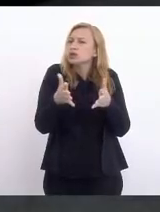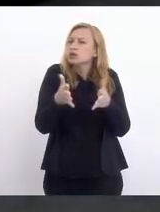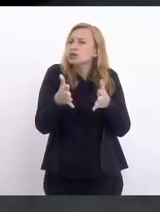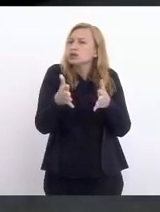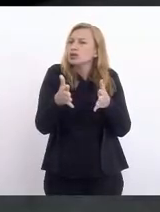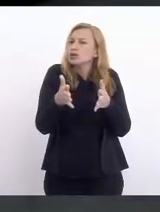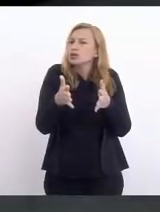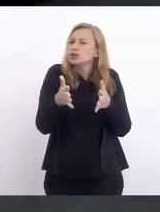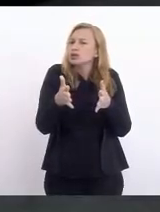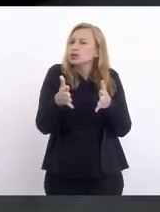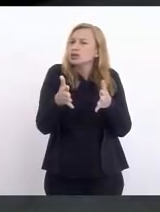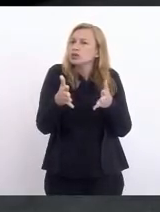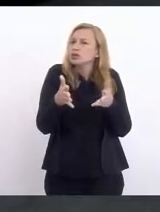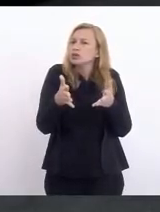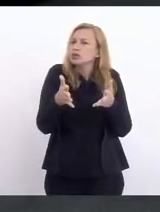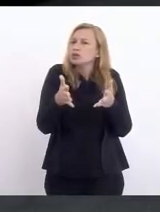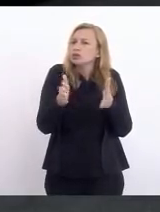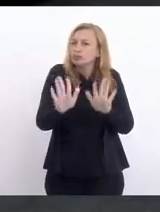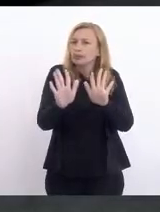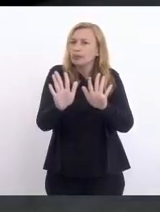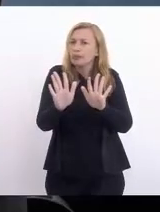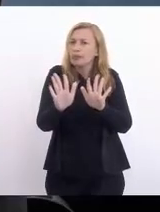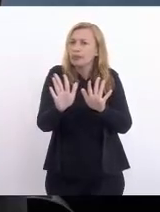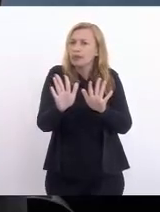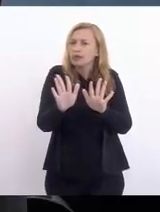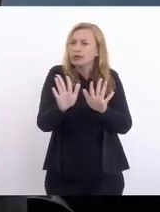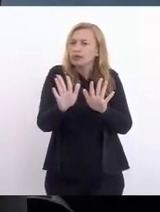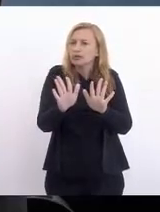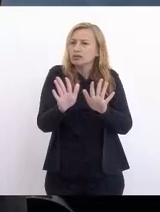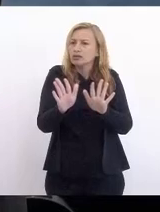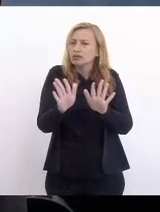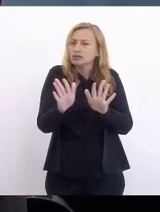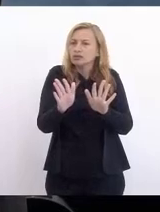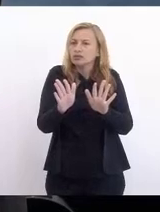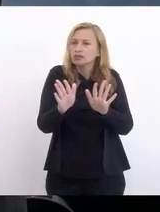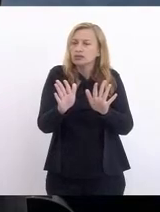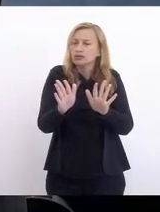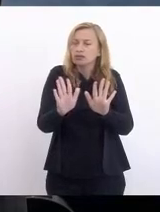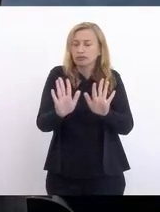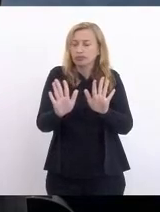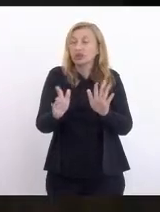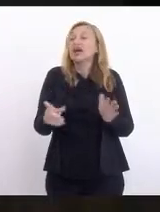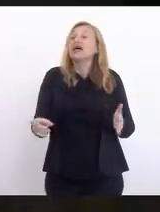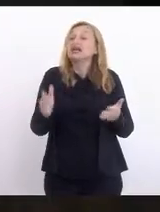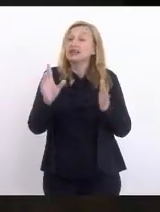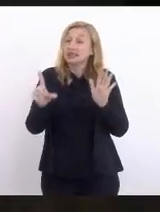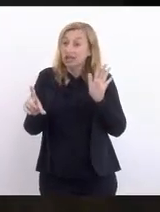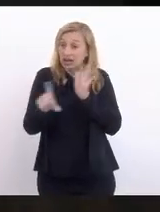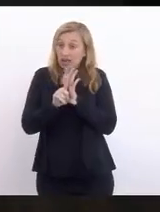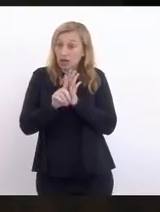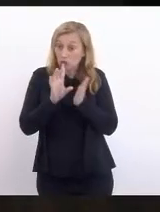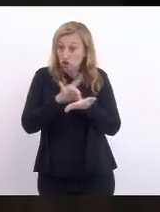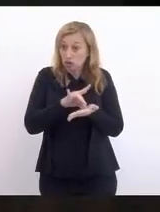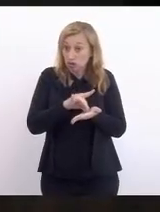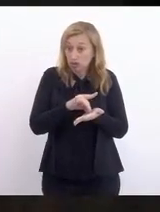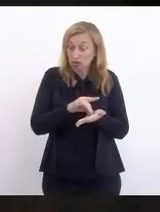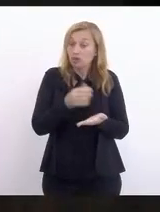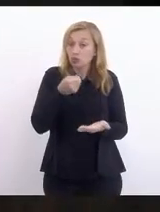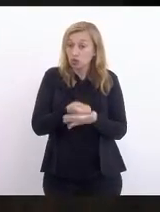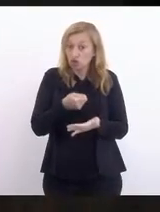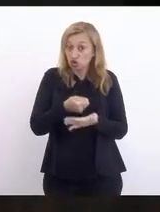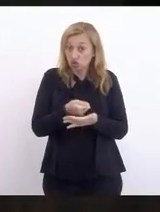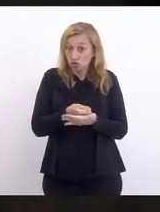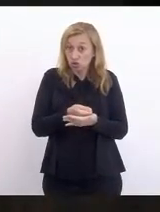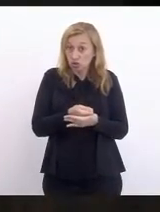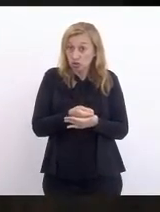e ainda em Deputado ajudar uma contribuição substitutiva a koreana a emenda na lei original tem uma exigência